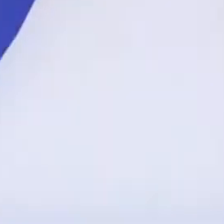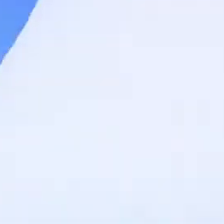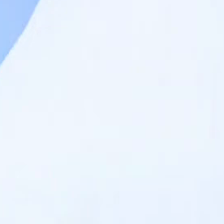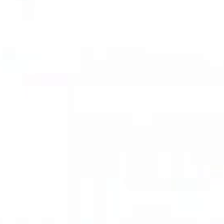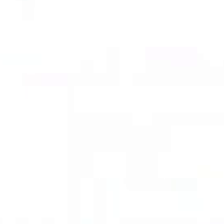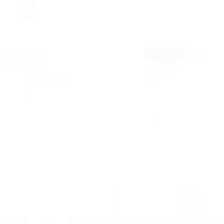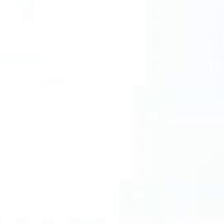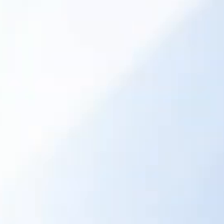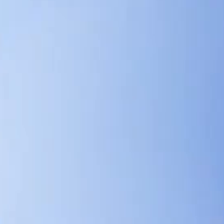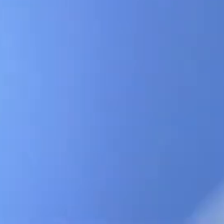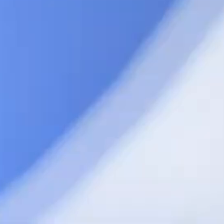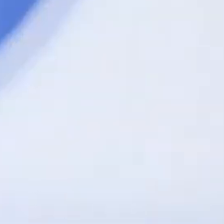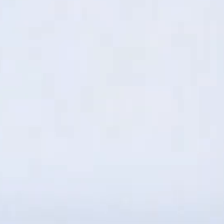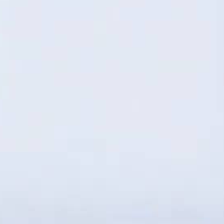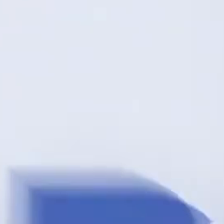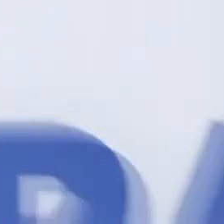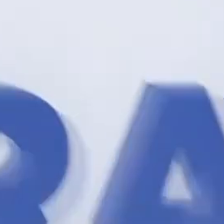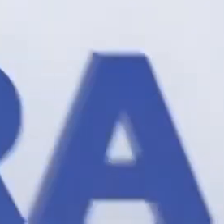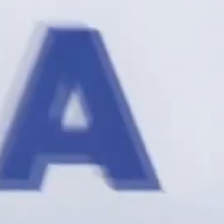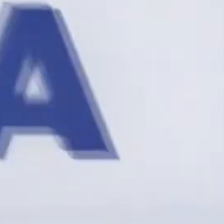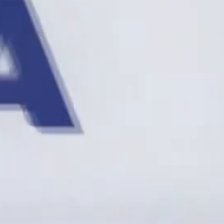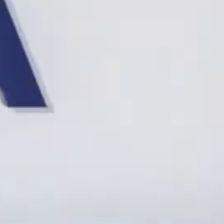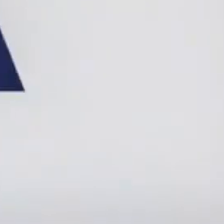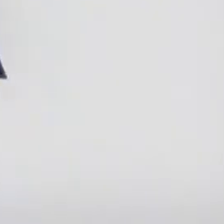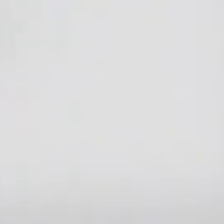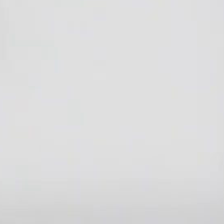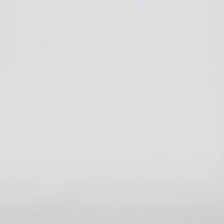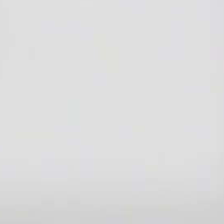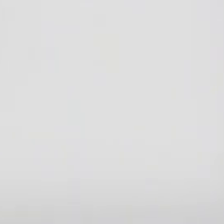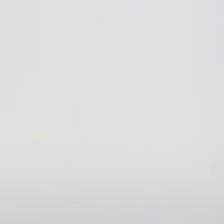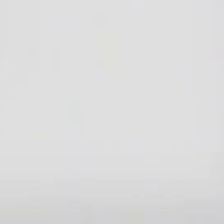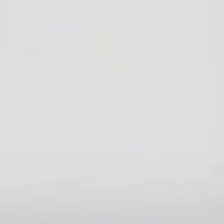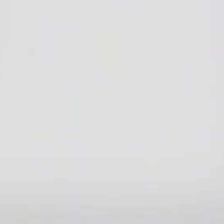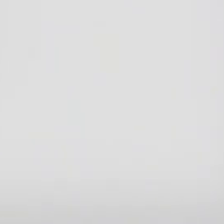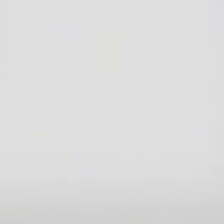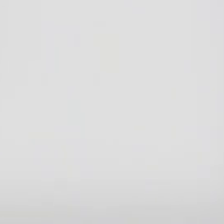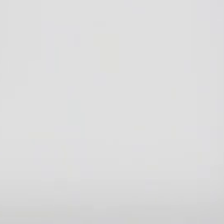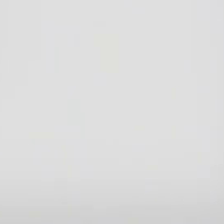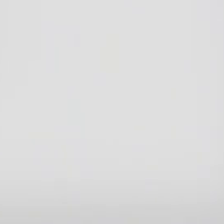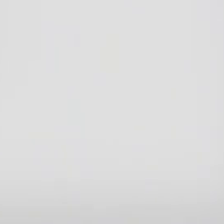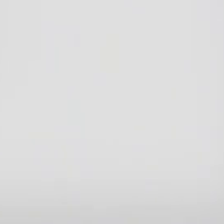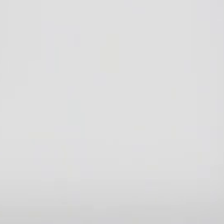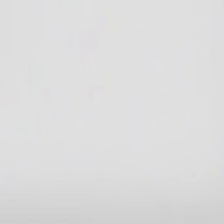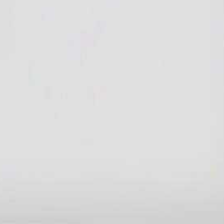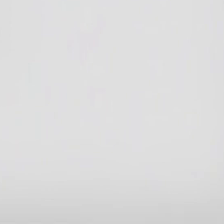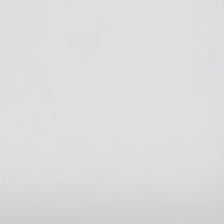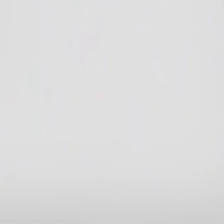TV Câmara, Campinas.